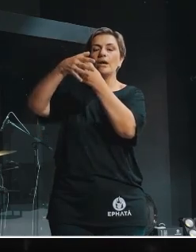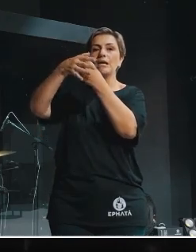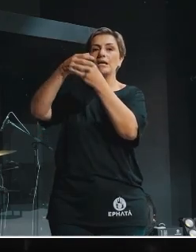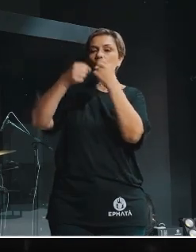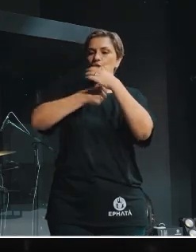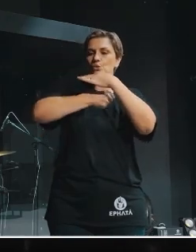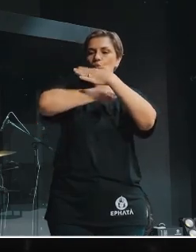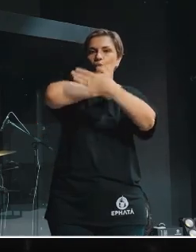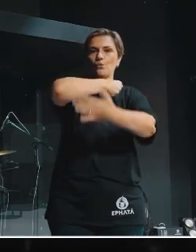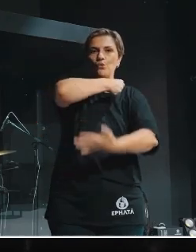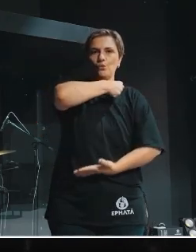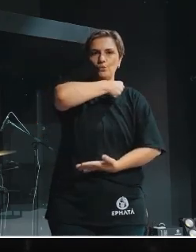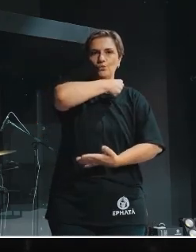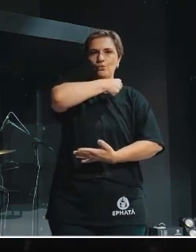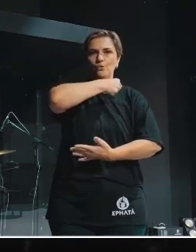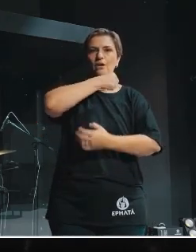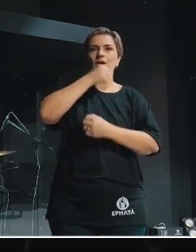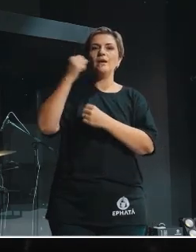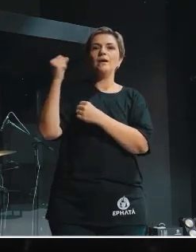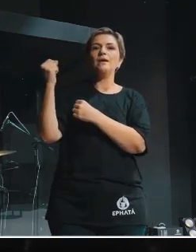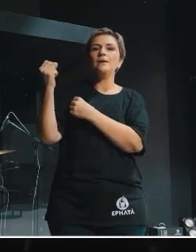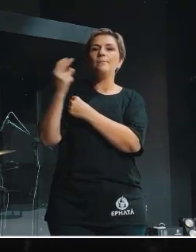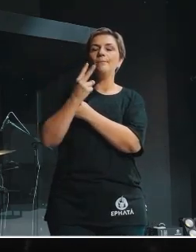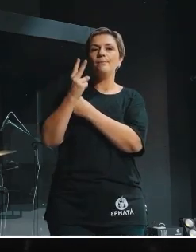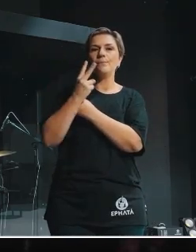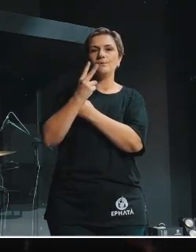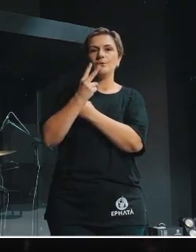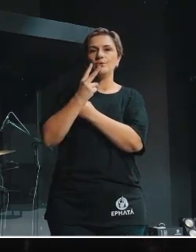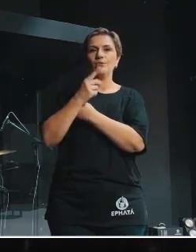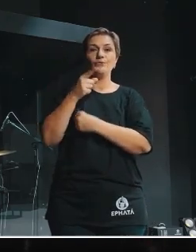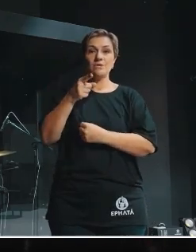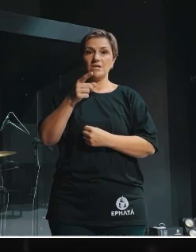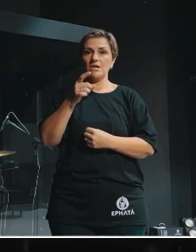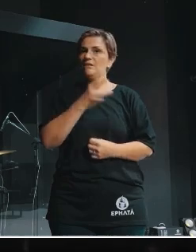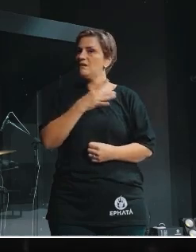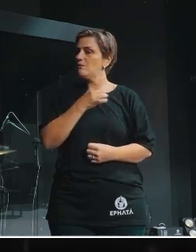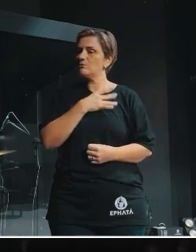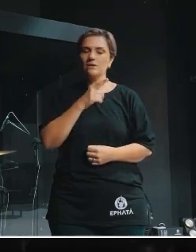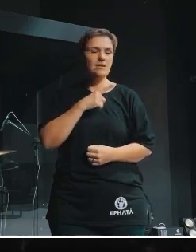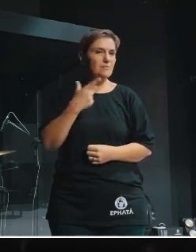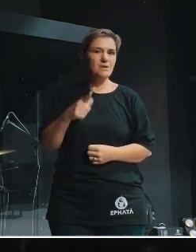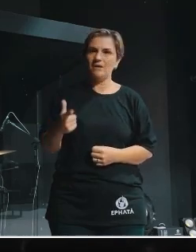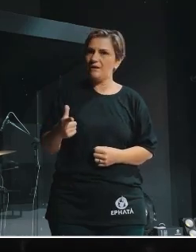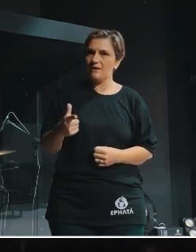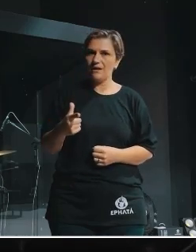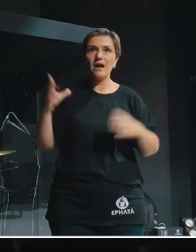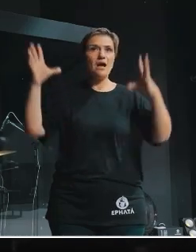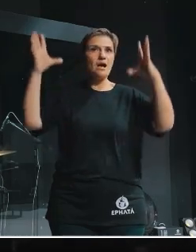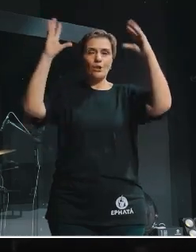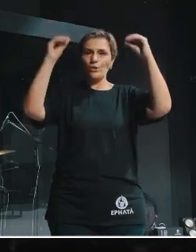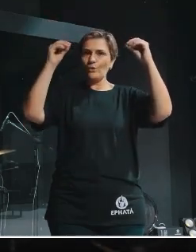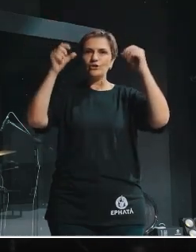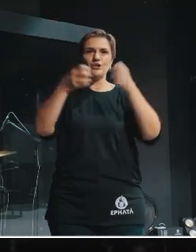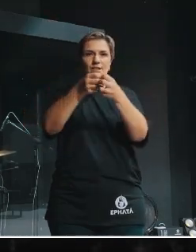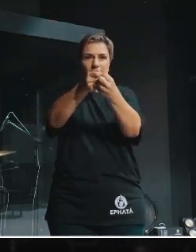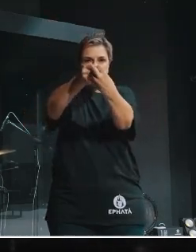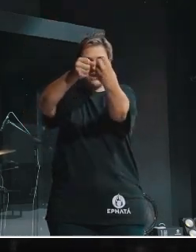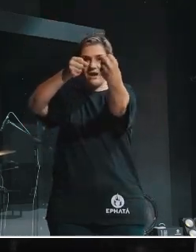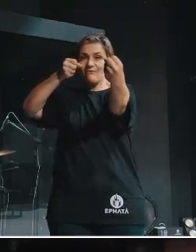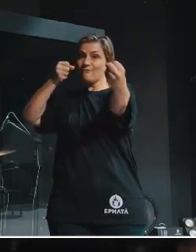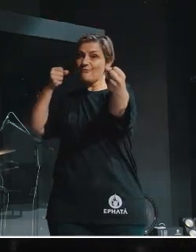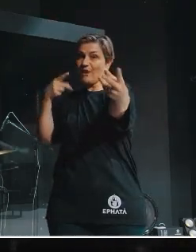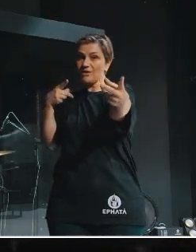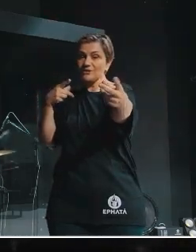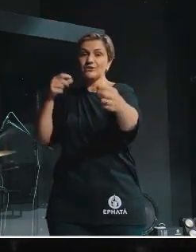Você não temerá o pavor da noite, nem a flecha que voa de